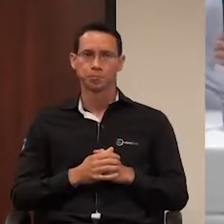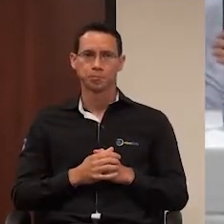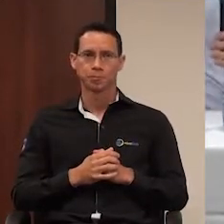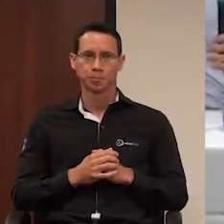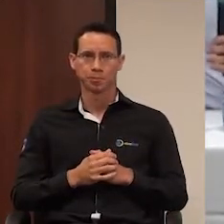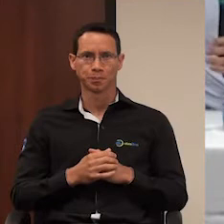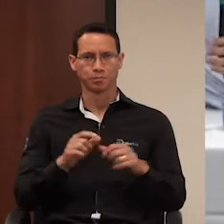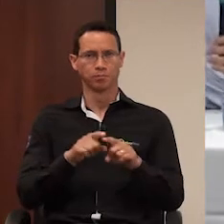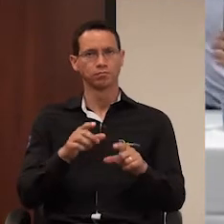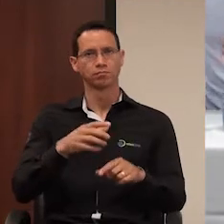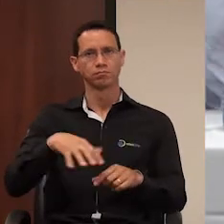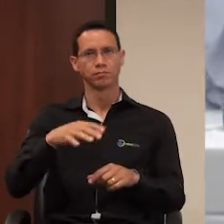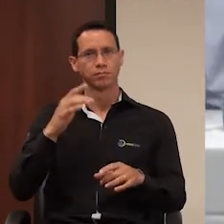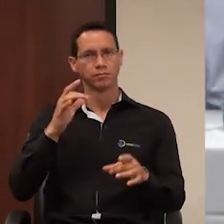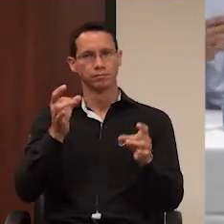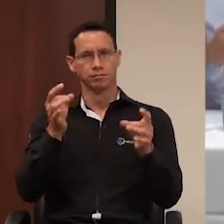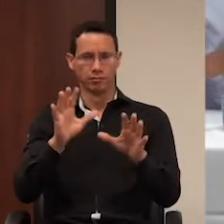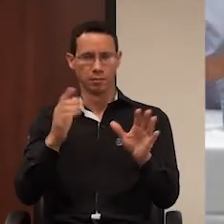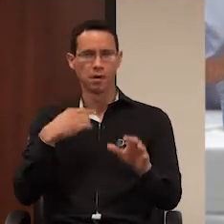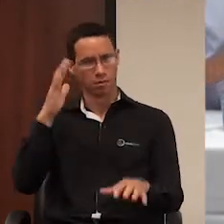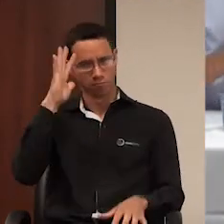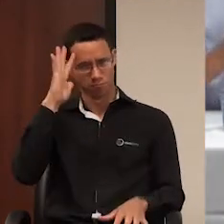é uma hipótese, tá?